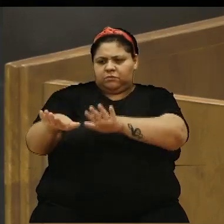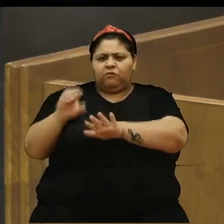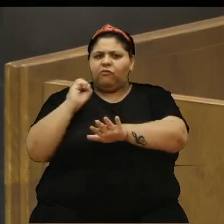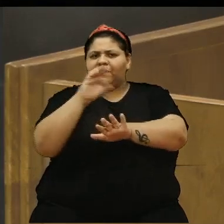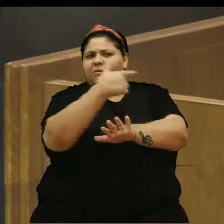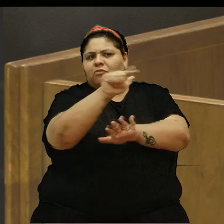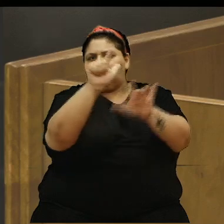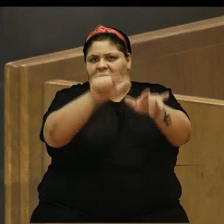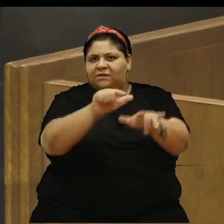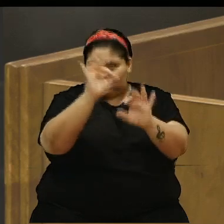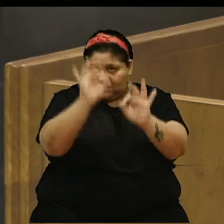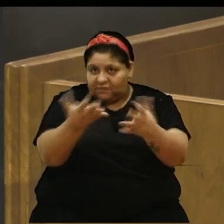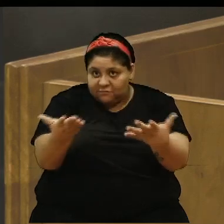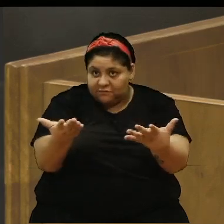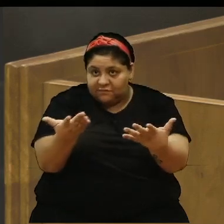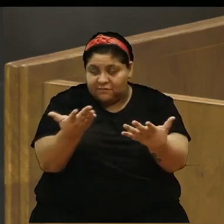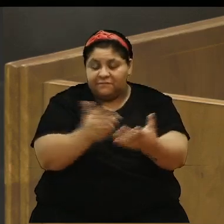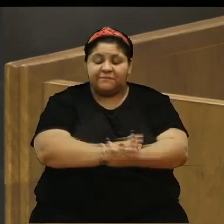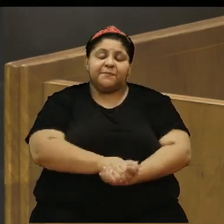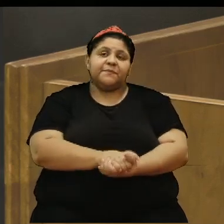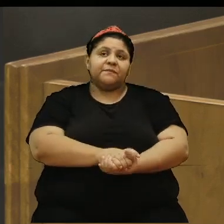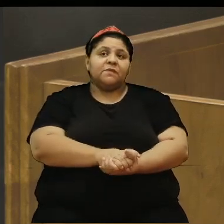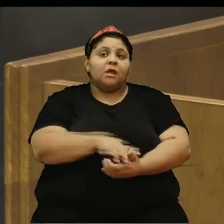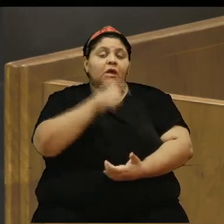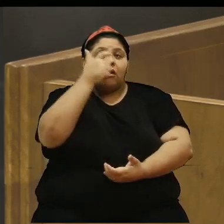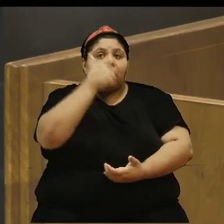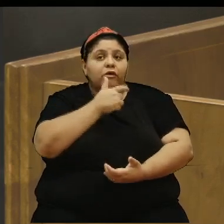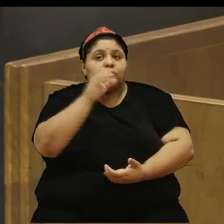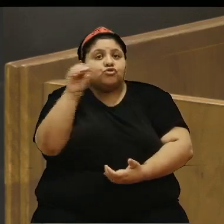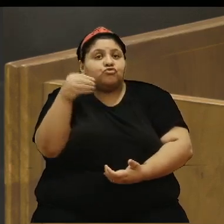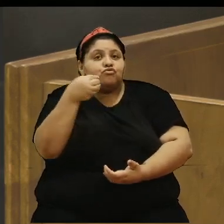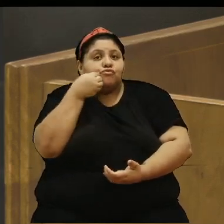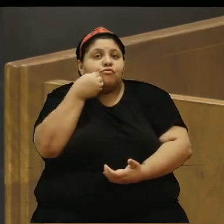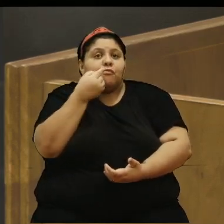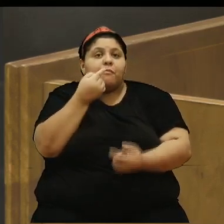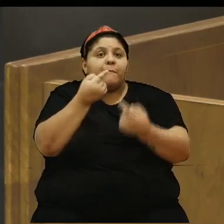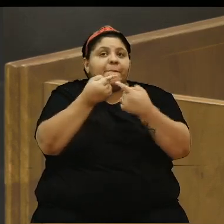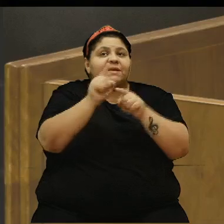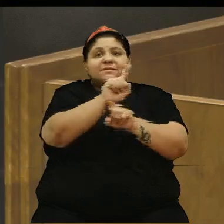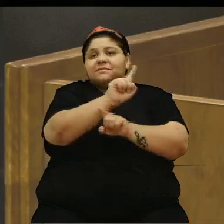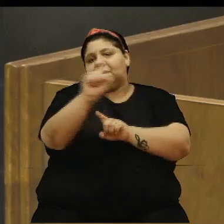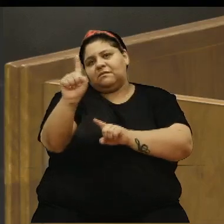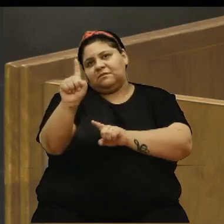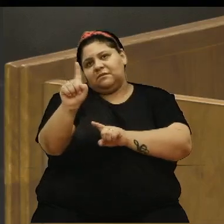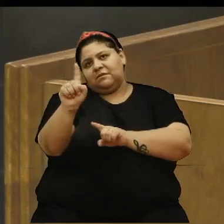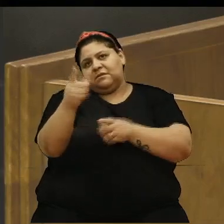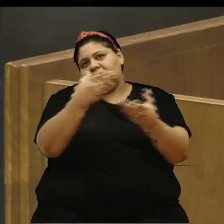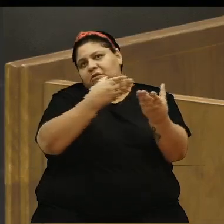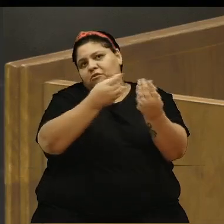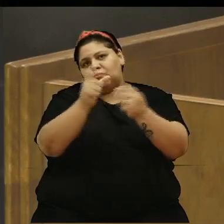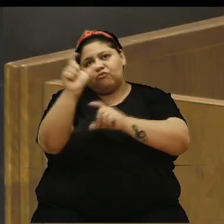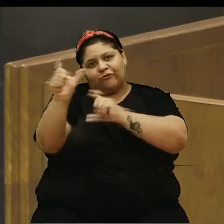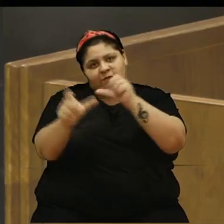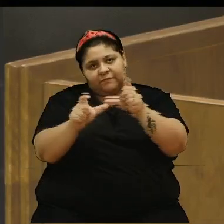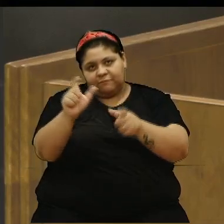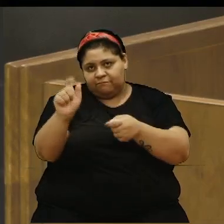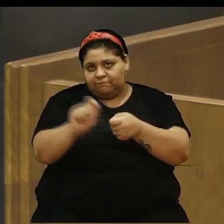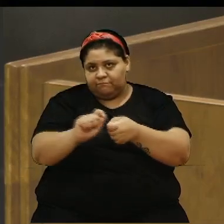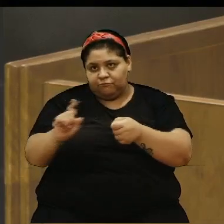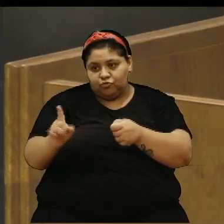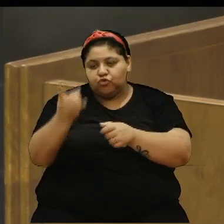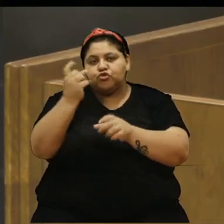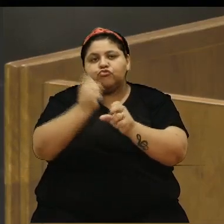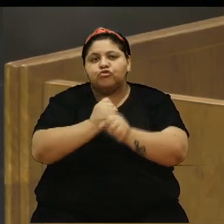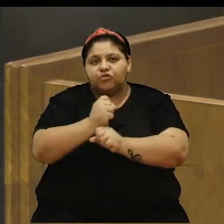lá, certo? Fizer. Parece óbvio, mas não é bem assim que muita gente tem feito nos últimos